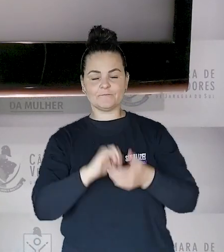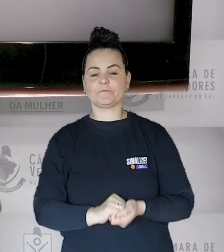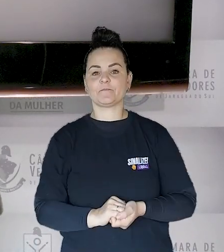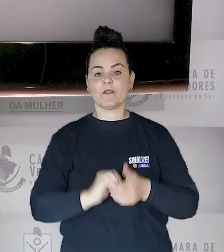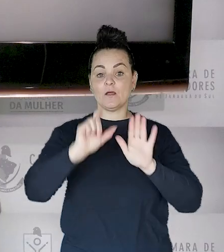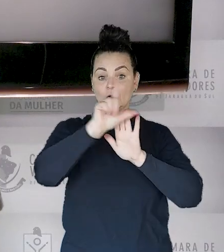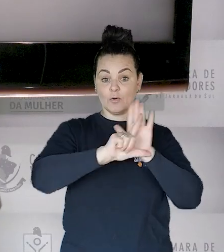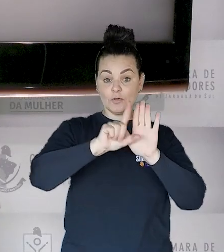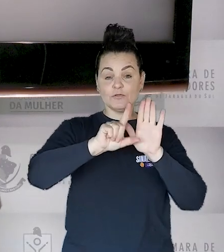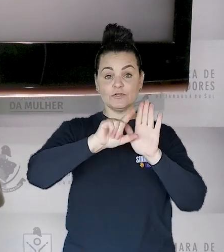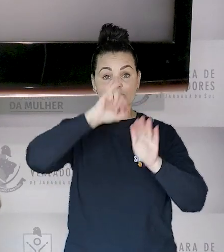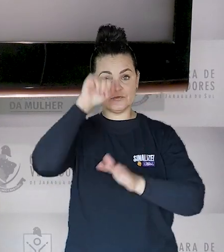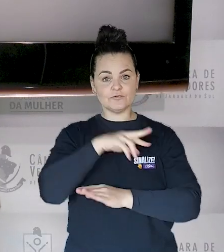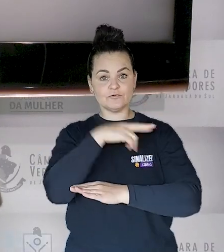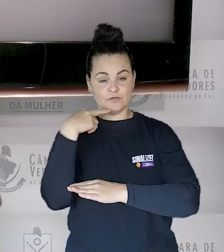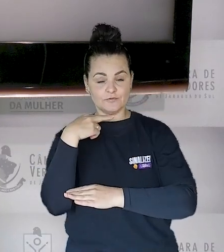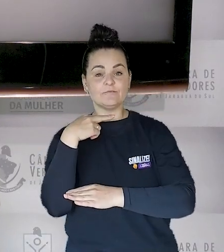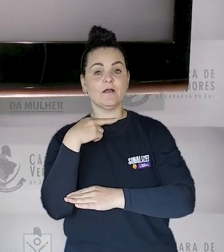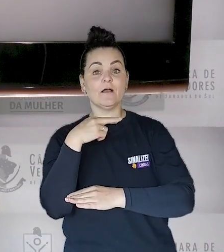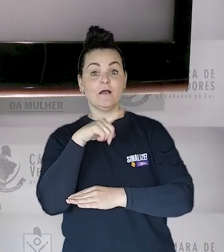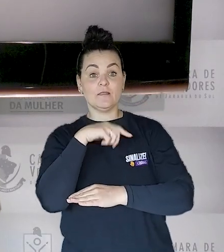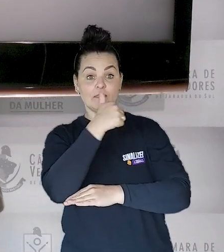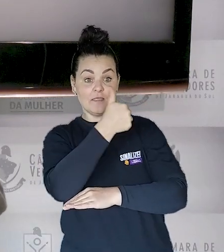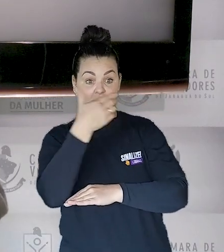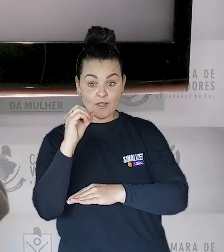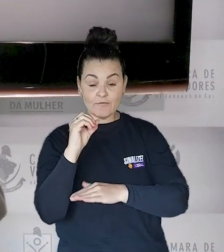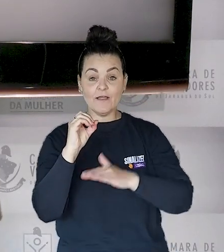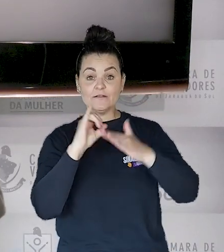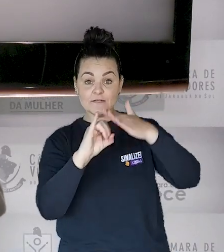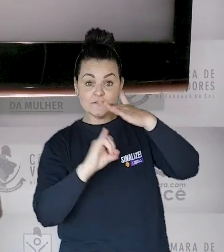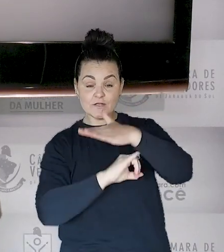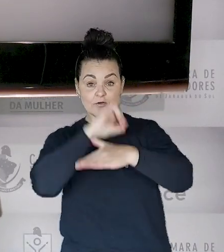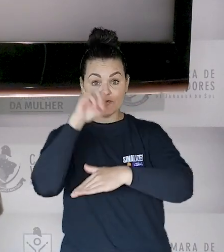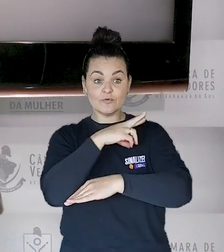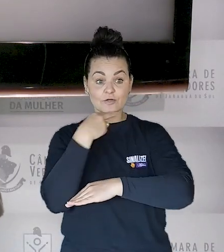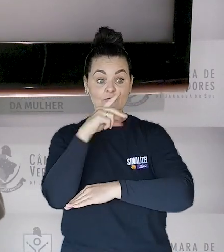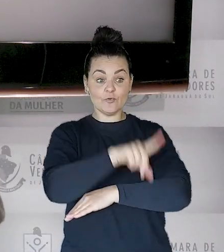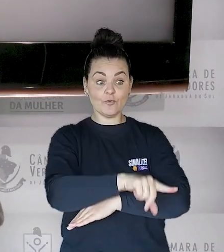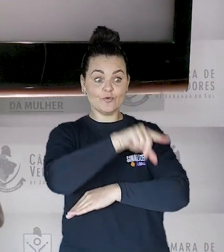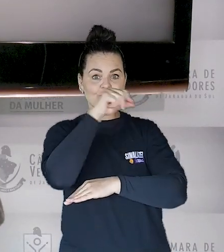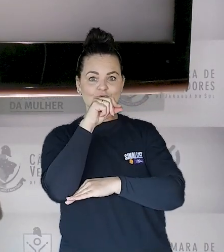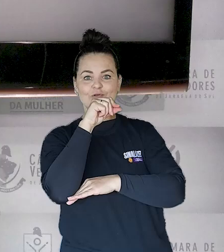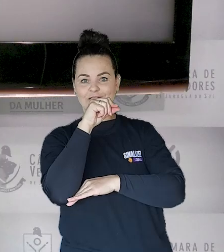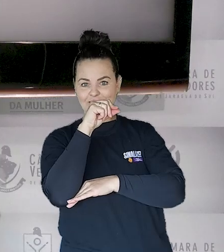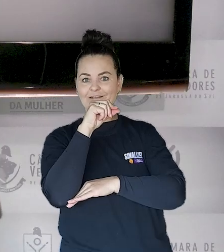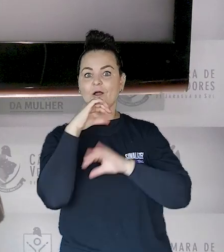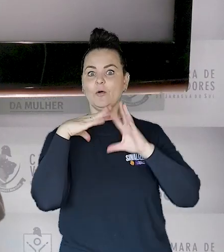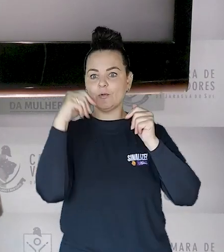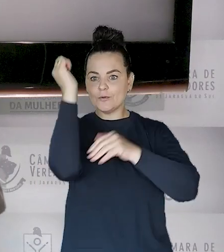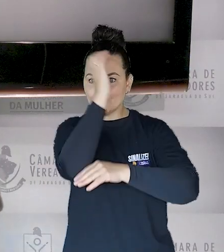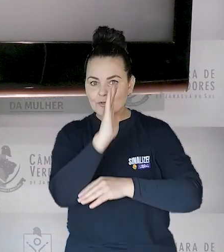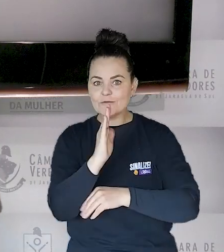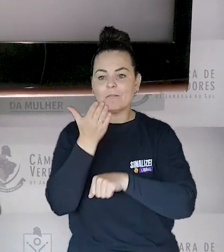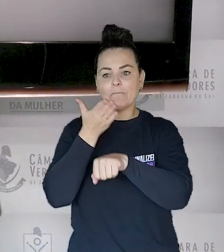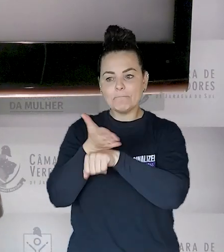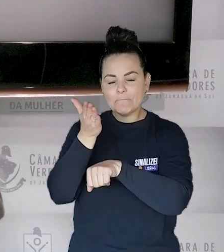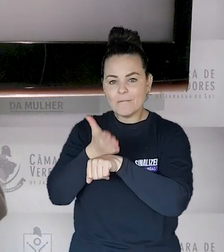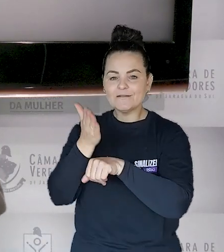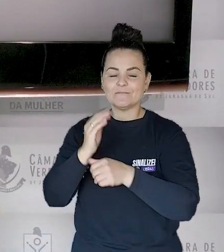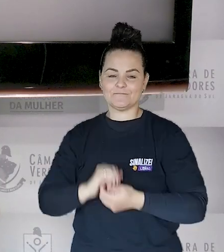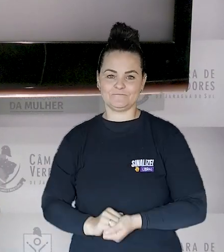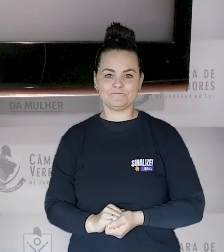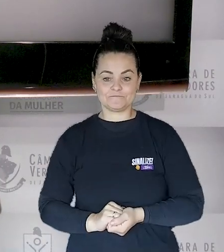plenário o legislativo de Jaraguá do Sul foi uma das 10 instituições escolhidas em todo o Brasil para participar